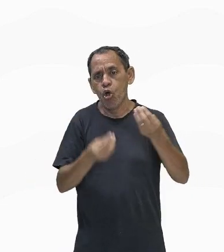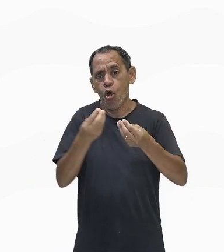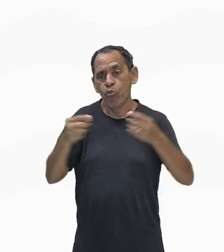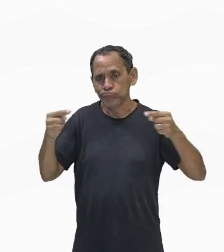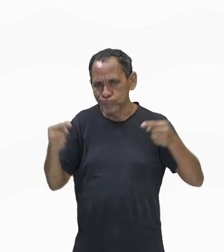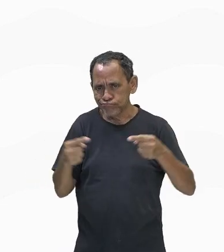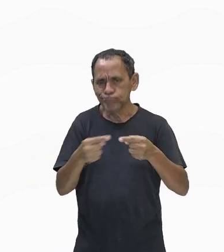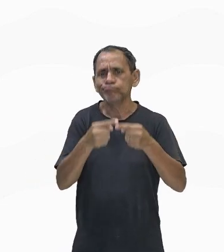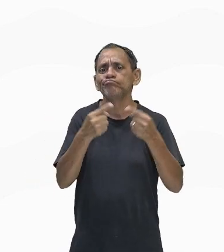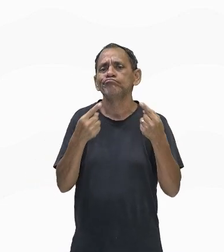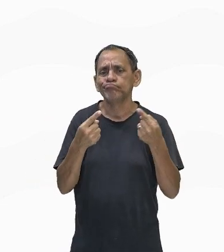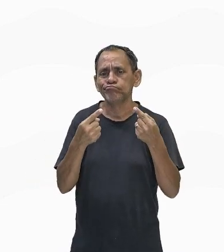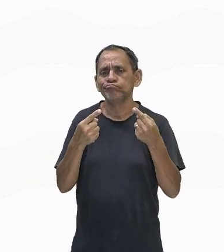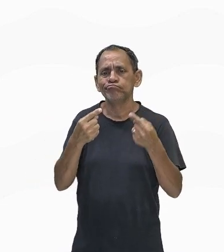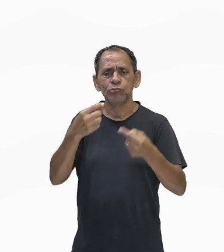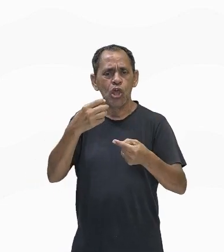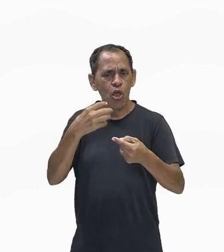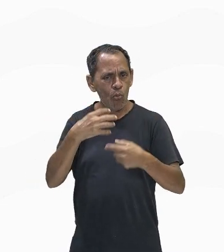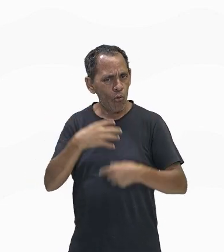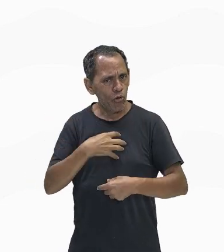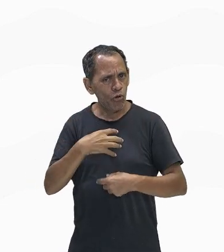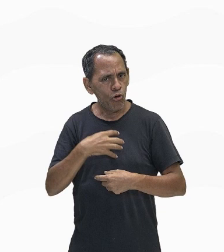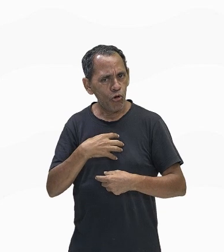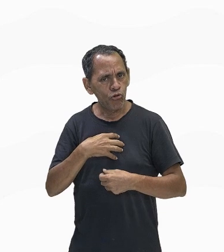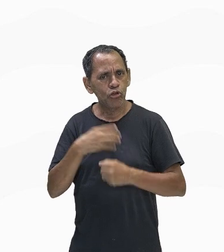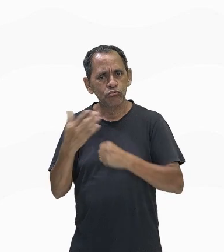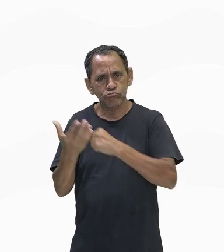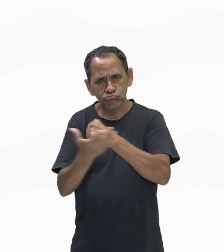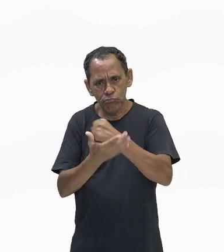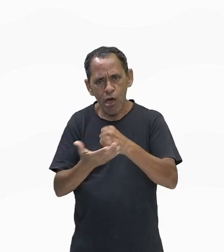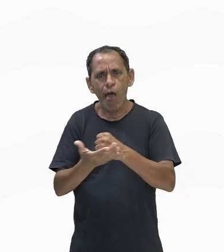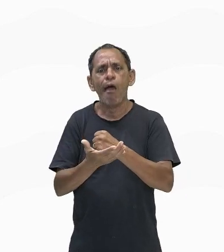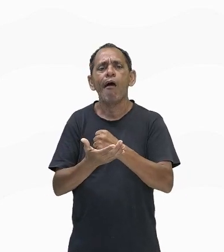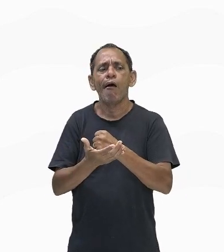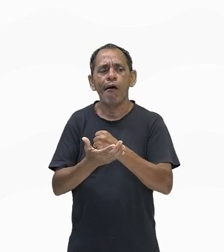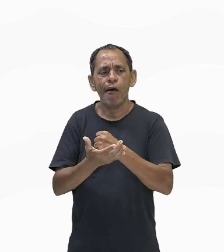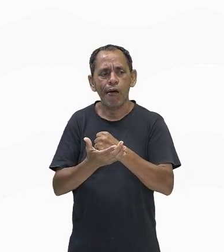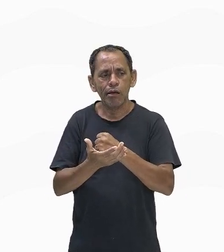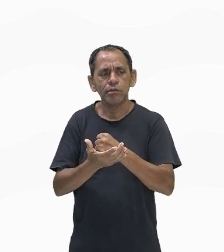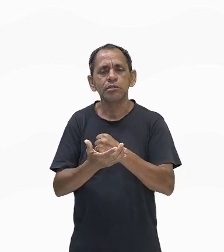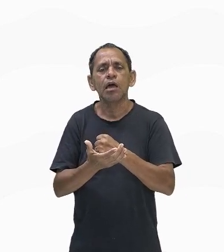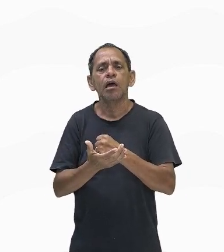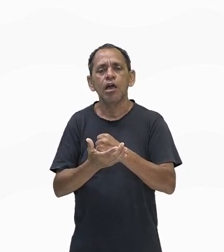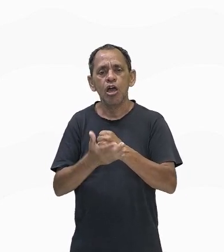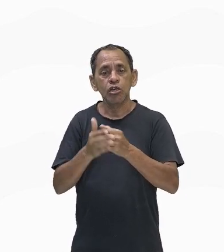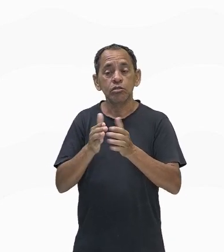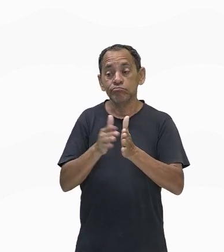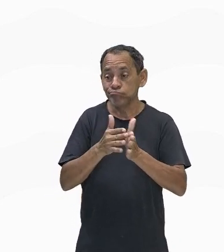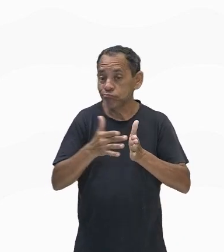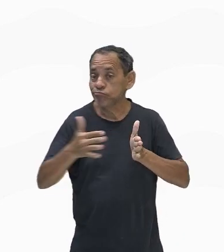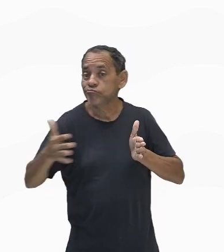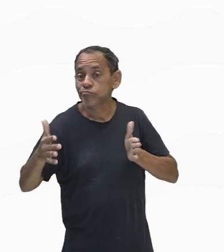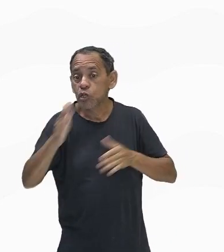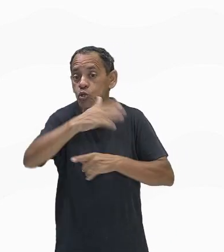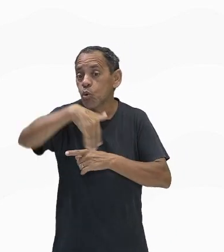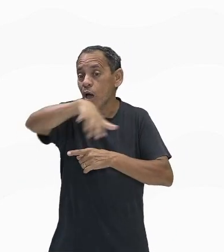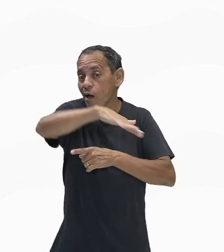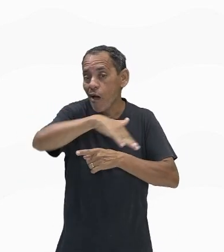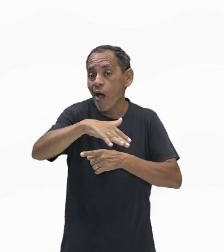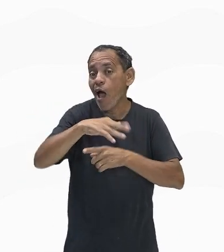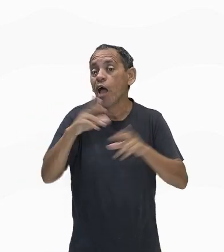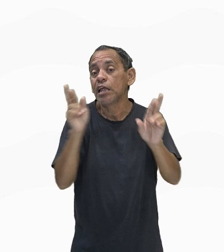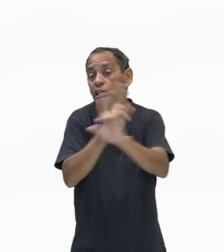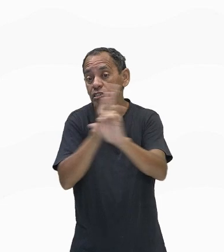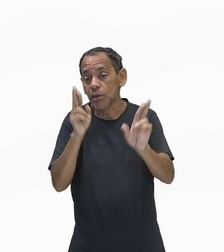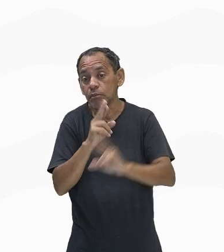combinações entre as emoções primárias e as situações derivadas do ambiente ou dos relacionamentos